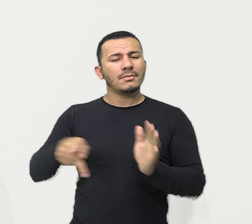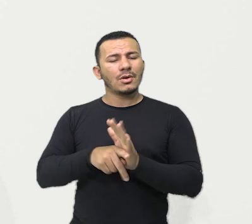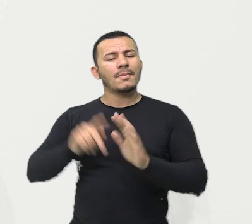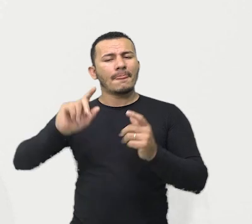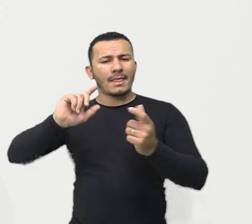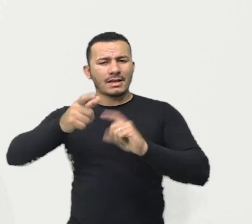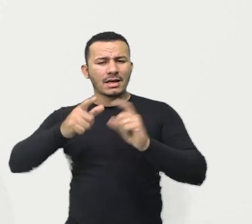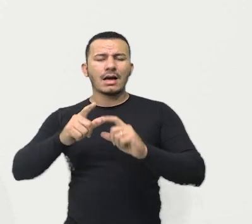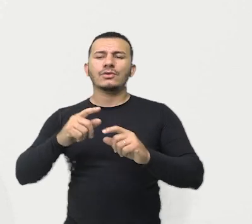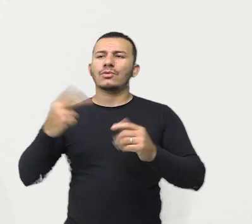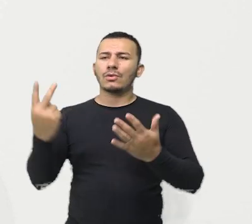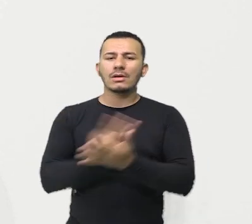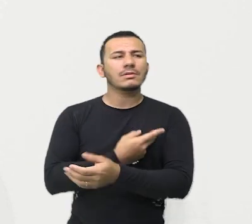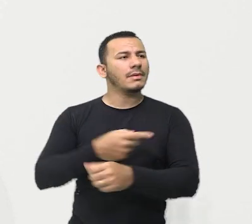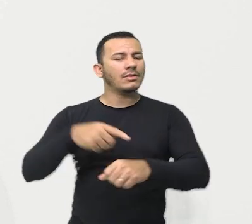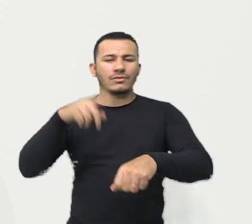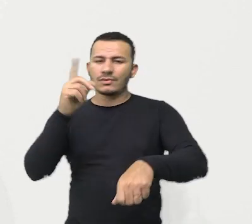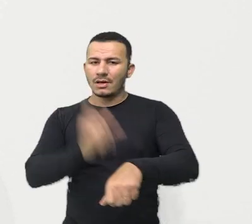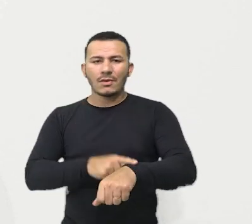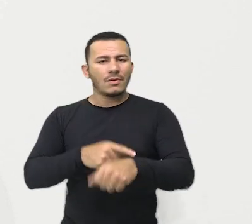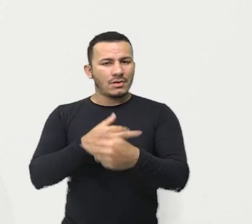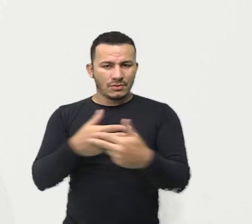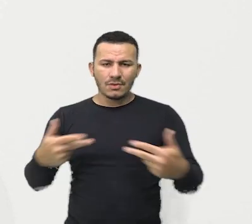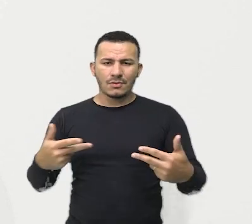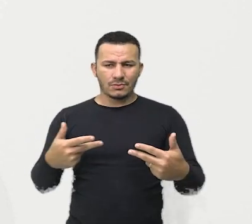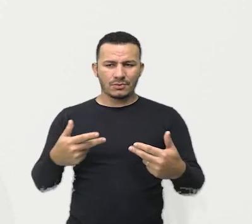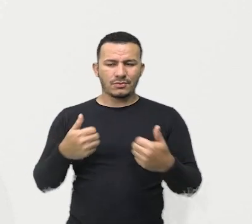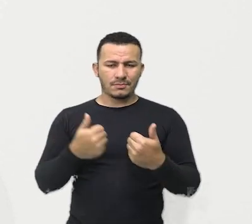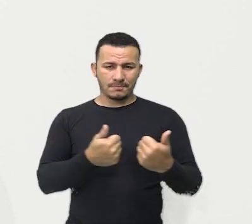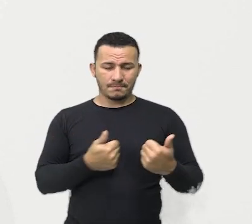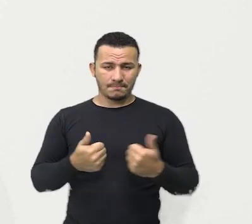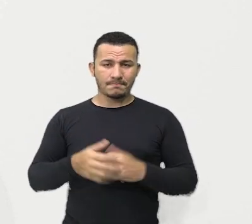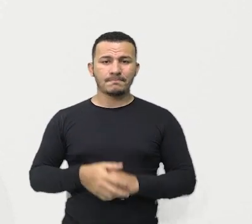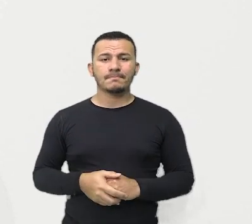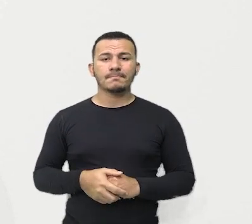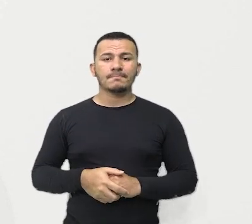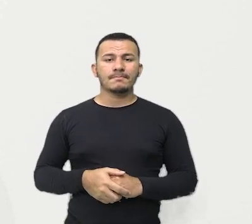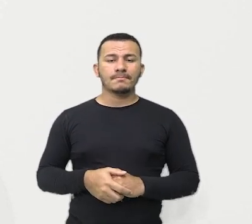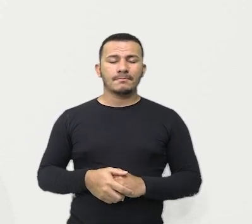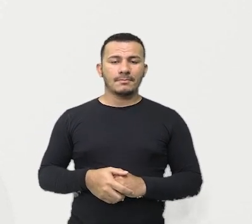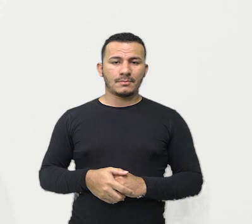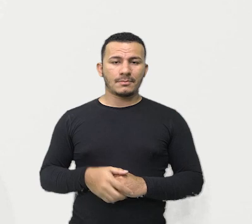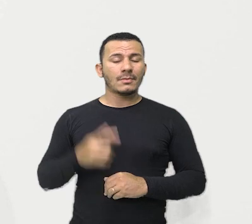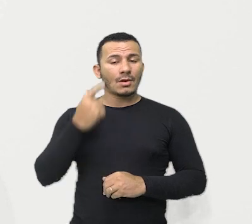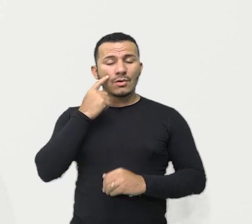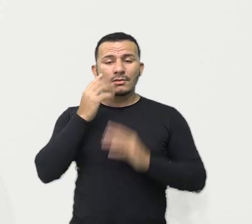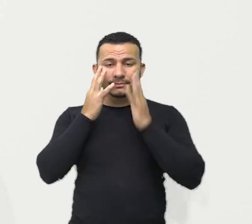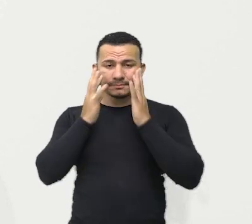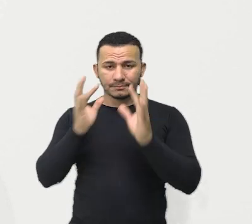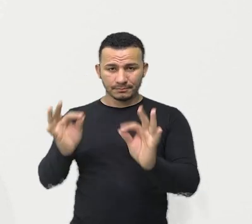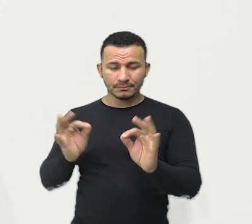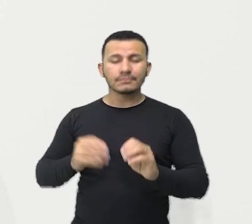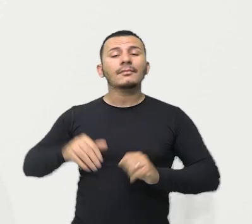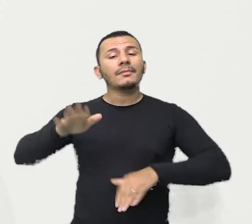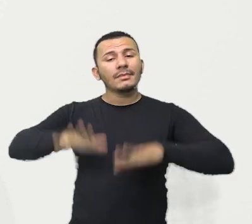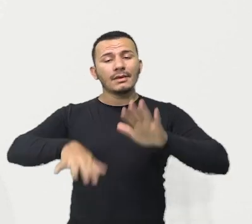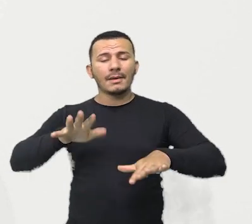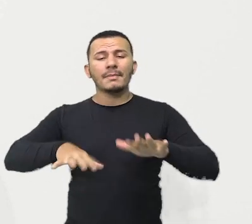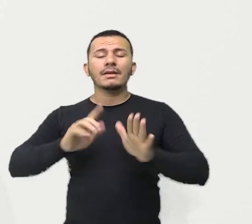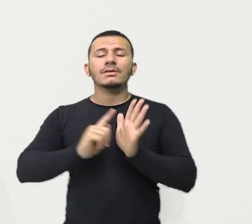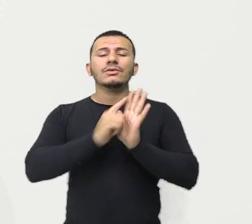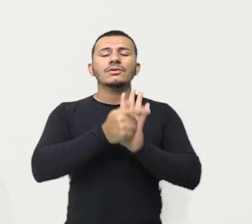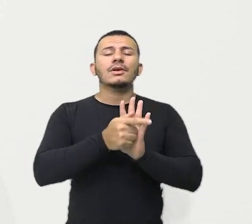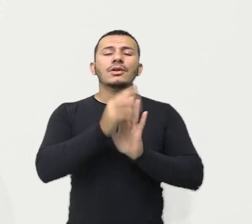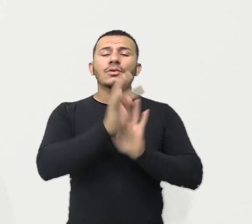algo que é inusitado, inesperado e assim por diante. E olha só essa observação aqui. Tudo depende do gênero